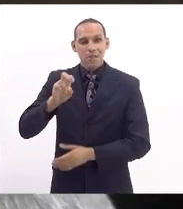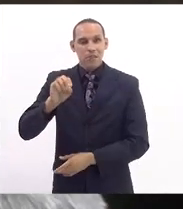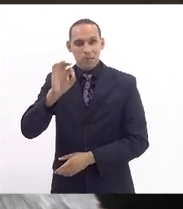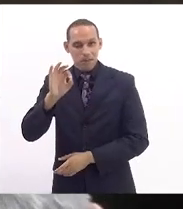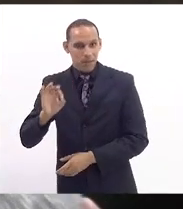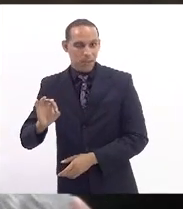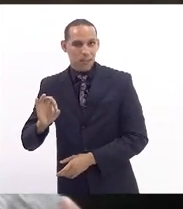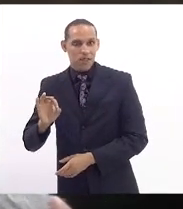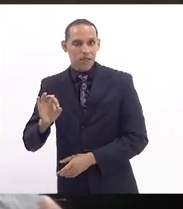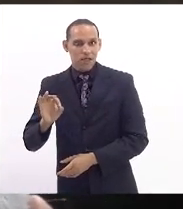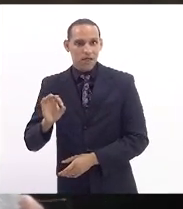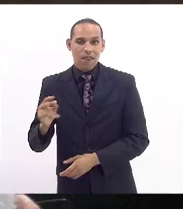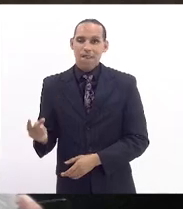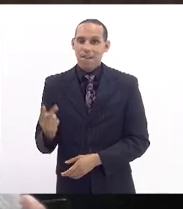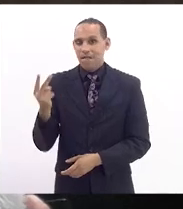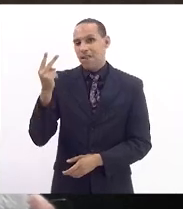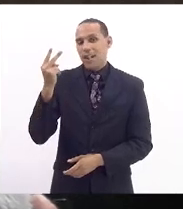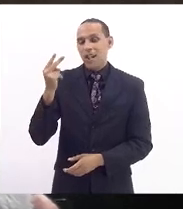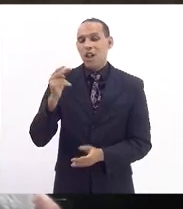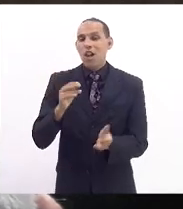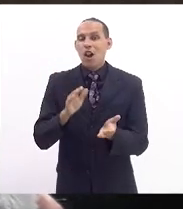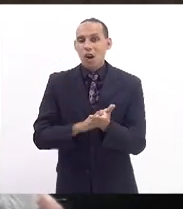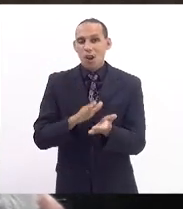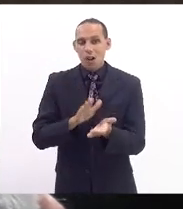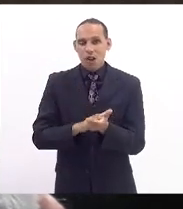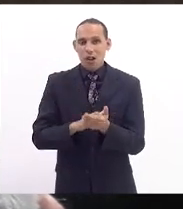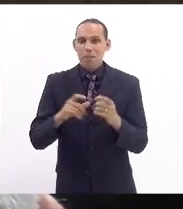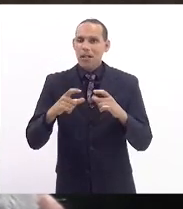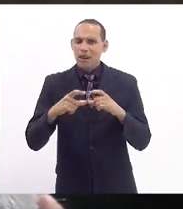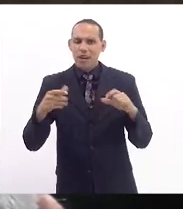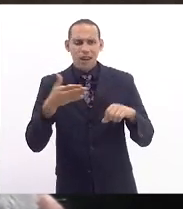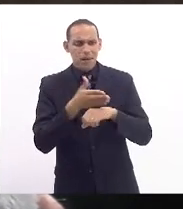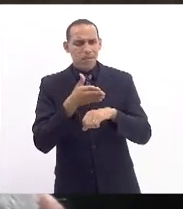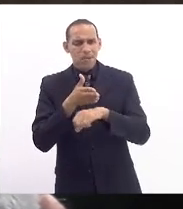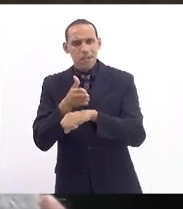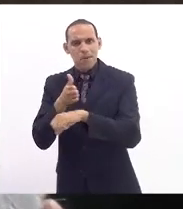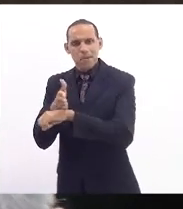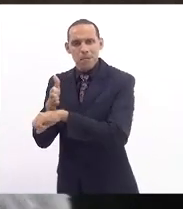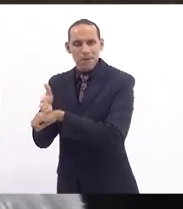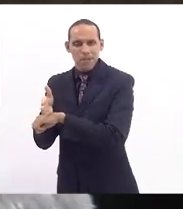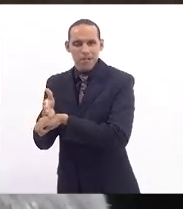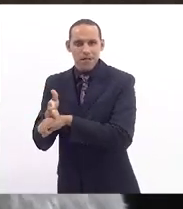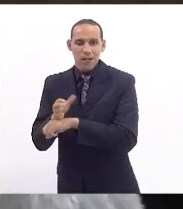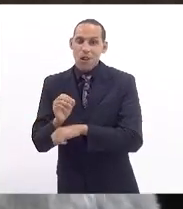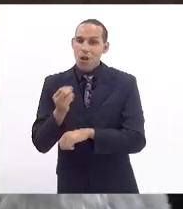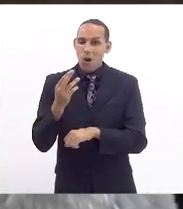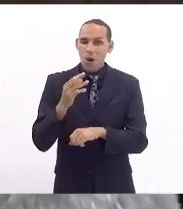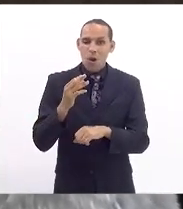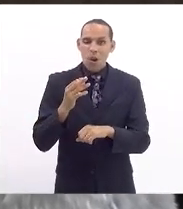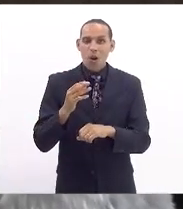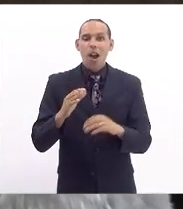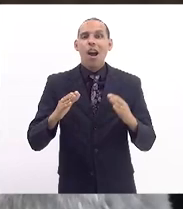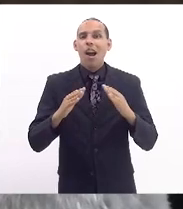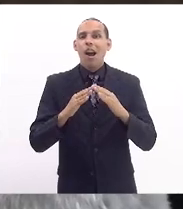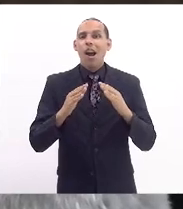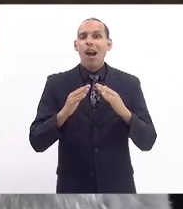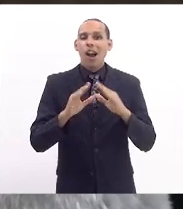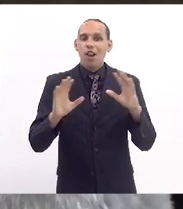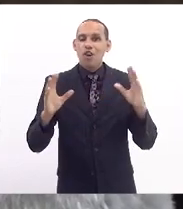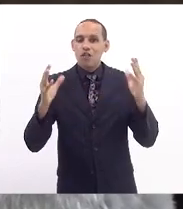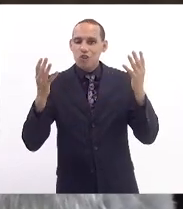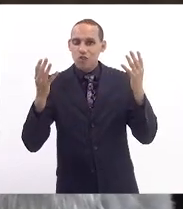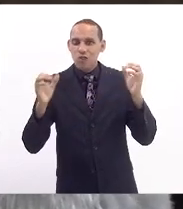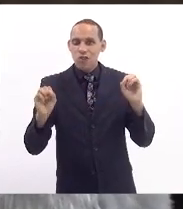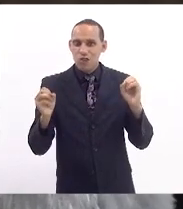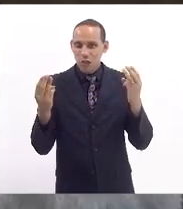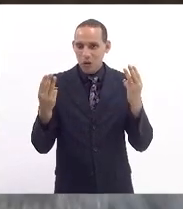por cento do valor efetivamente cobrado para o ingresso em estabelecimento seu caso é de espetáculos Deputado